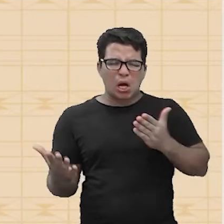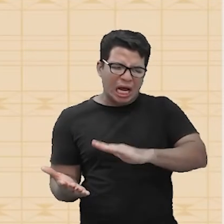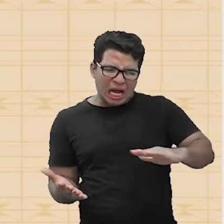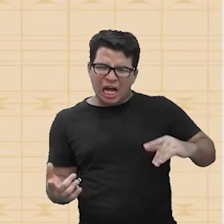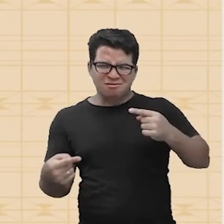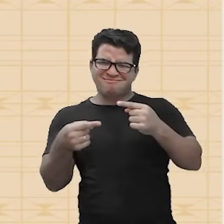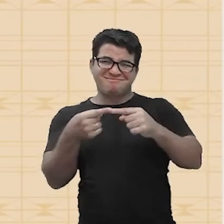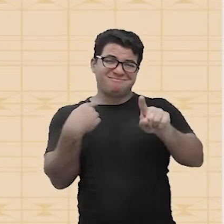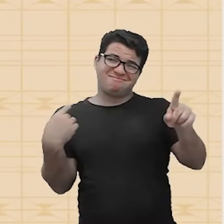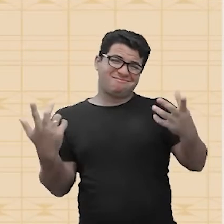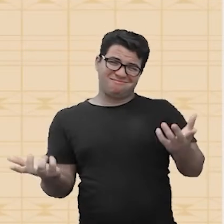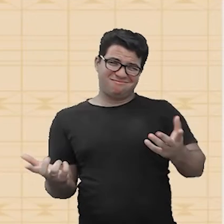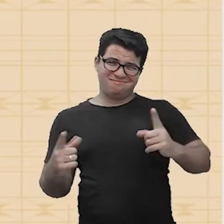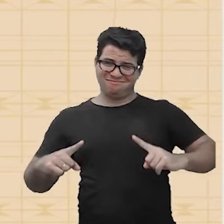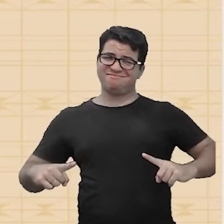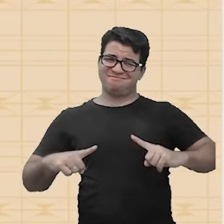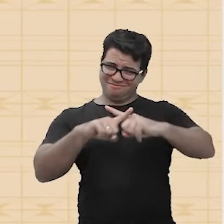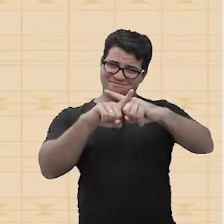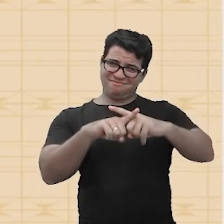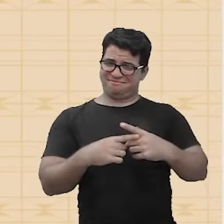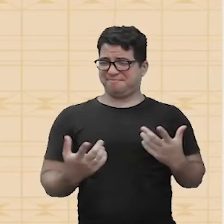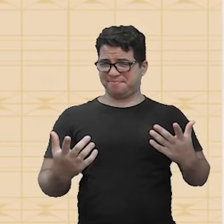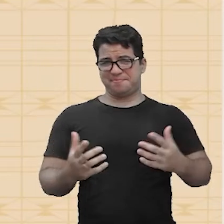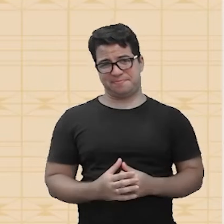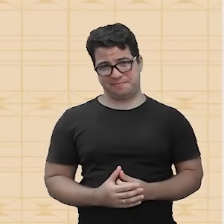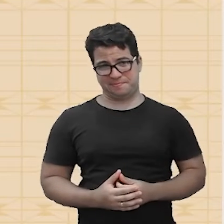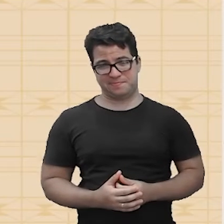pouco precoce. Então, o que